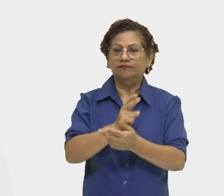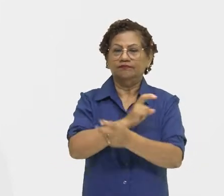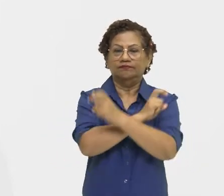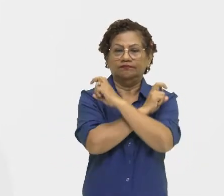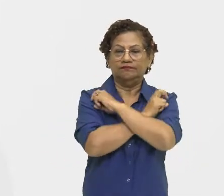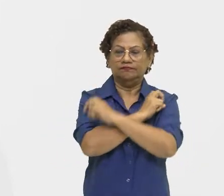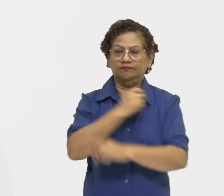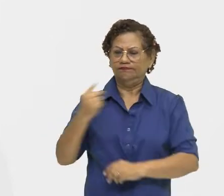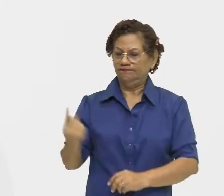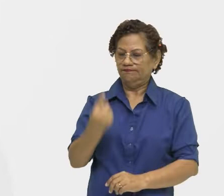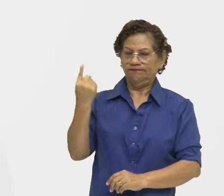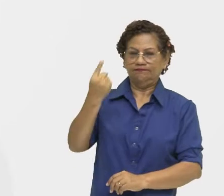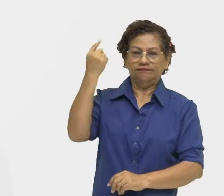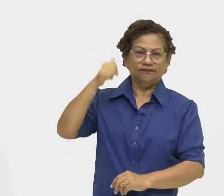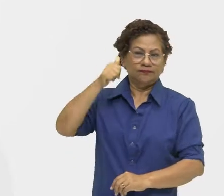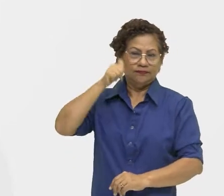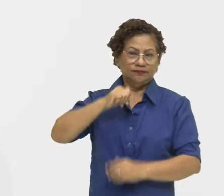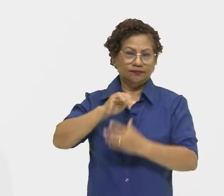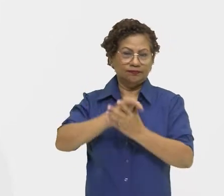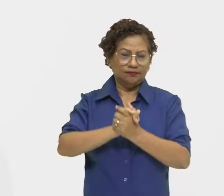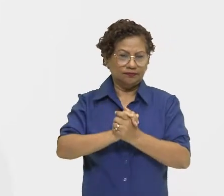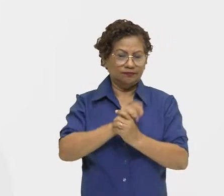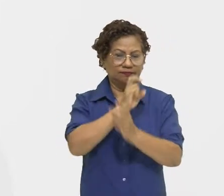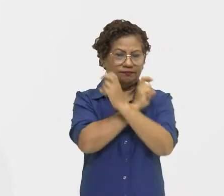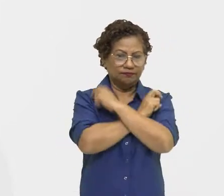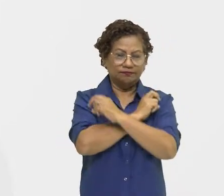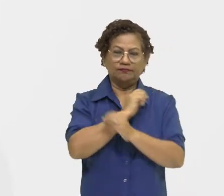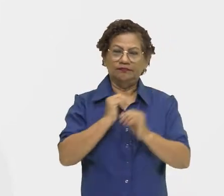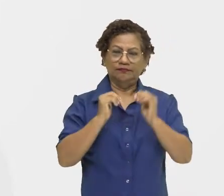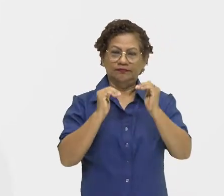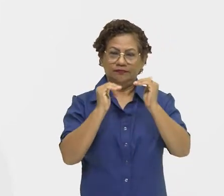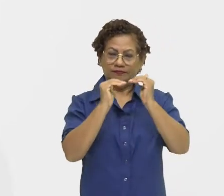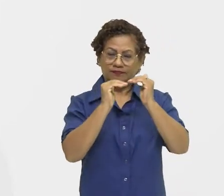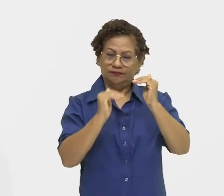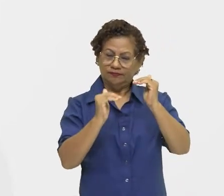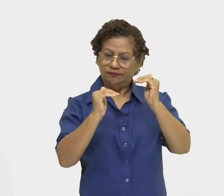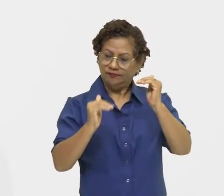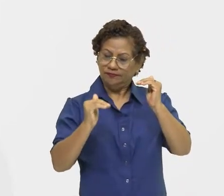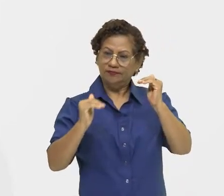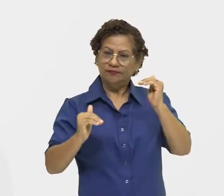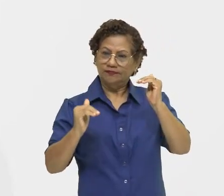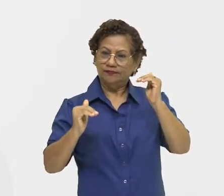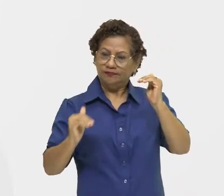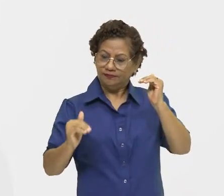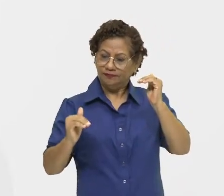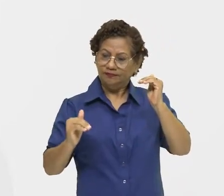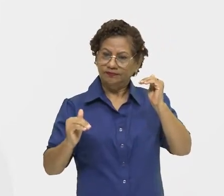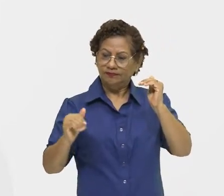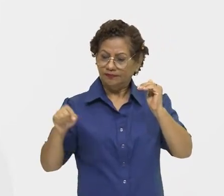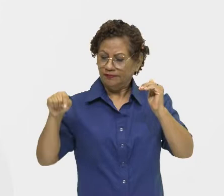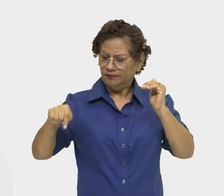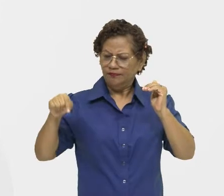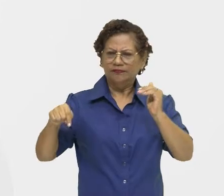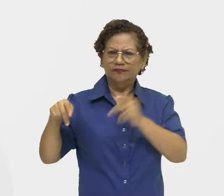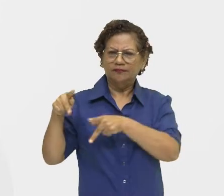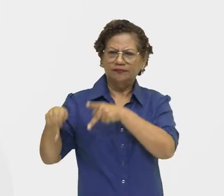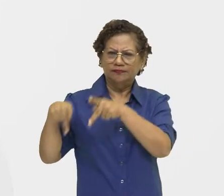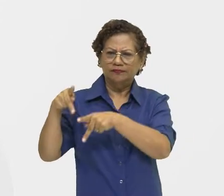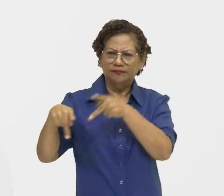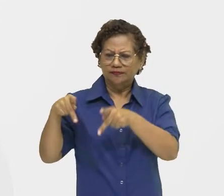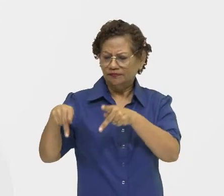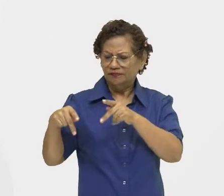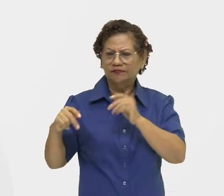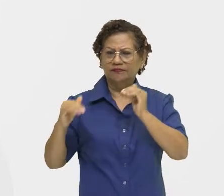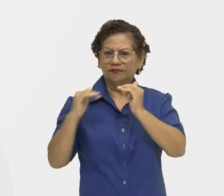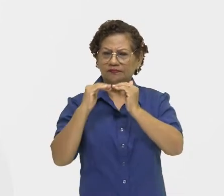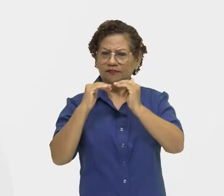A mulher do faraó um pouquinho menor, o sacerdote um pouquinho menor, os soldados menorzinhos e o povo bem pequenininhos. Eles eram